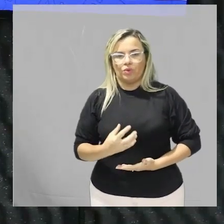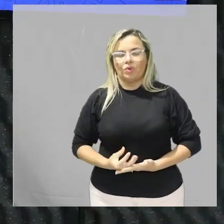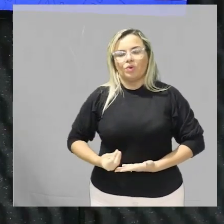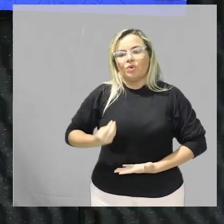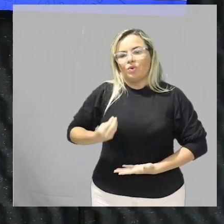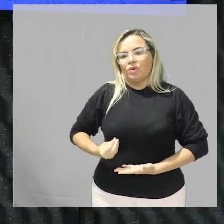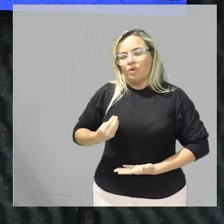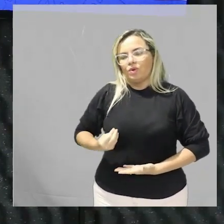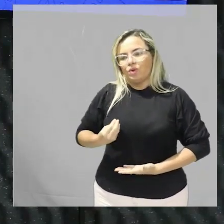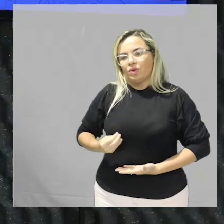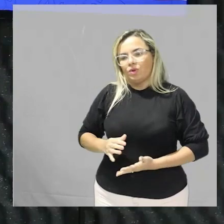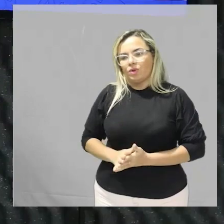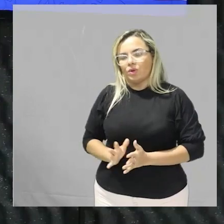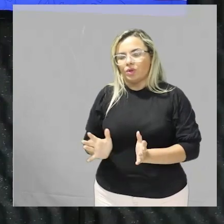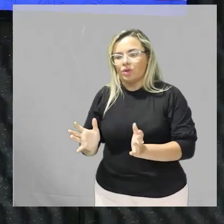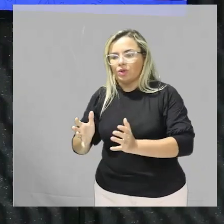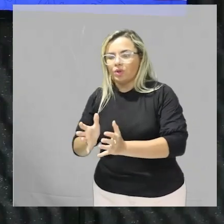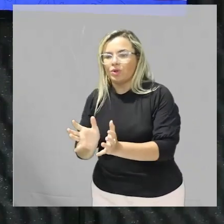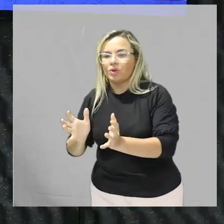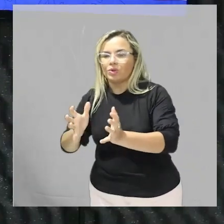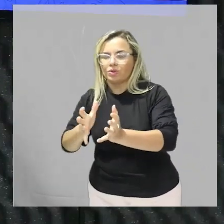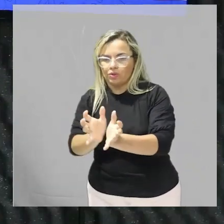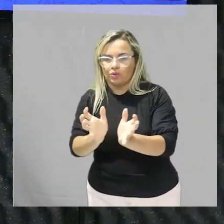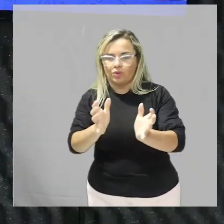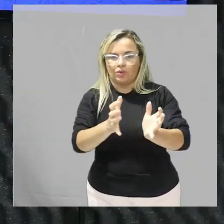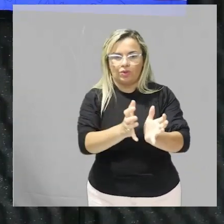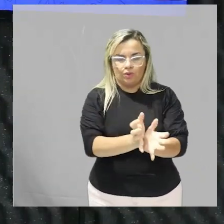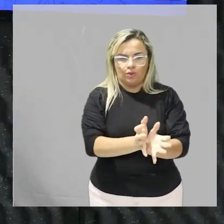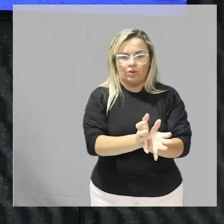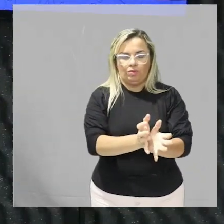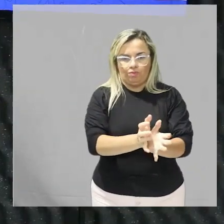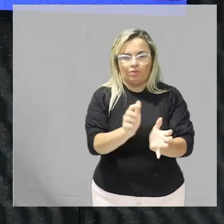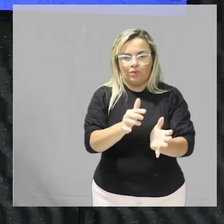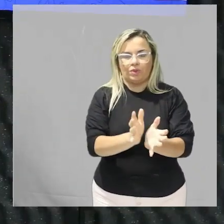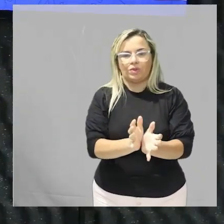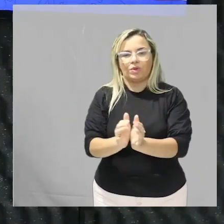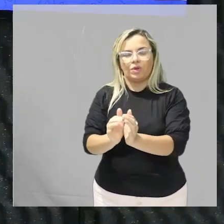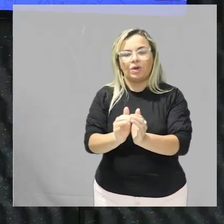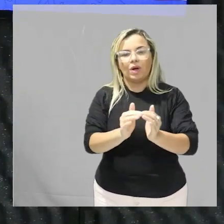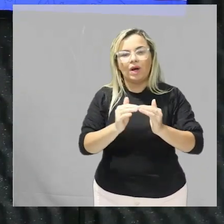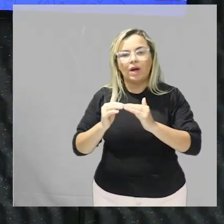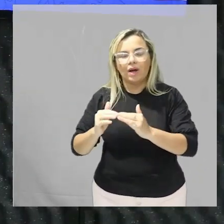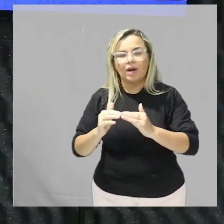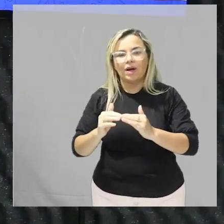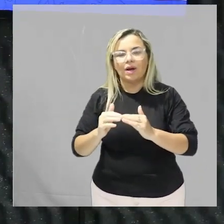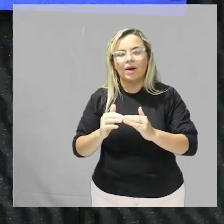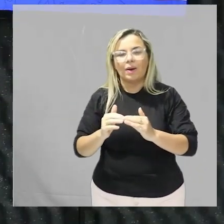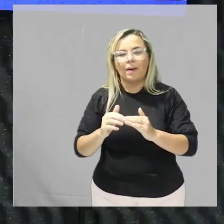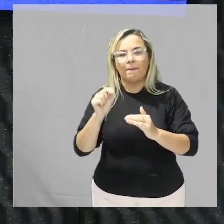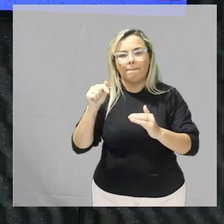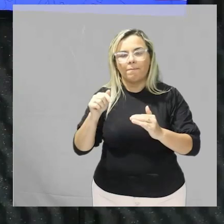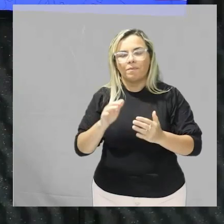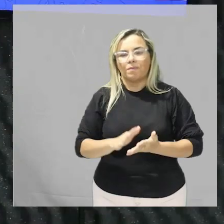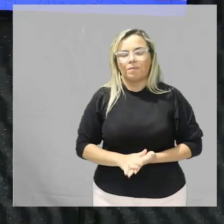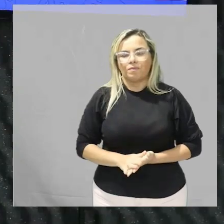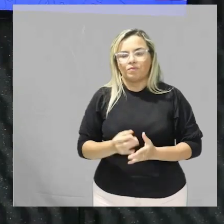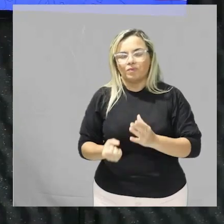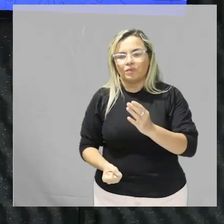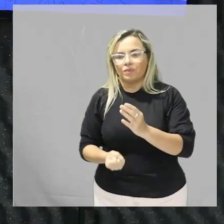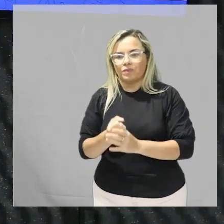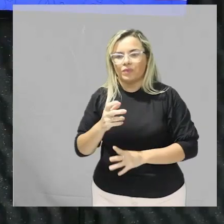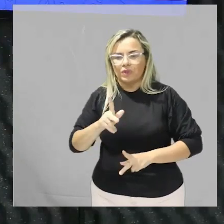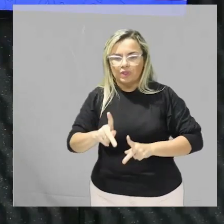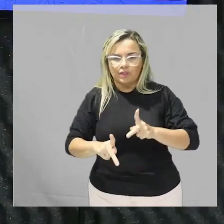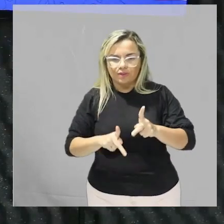outros indivíduos na natureza, né, esses outros indivíduos que são semelhantes entre si, vai formar uma população de indivíduos